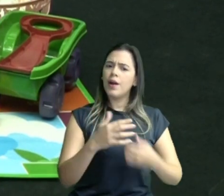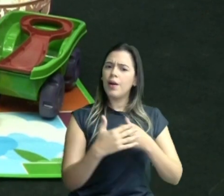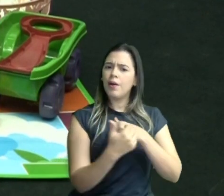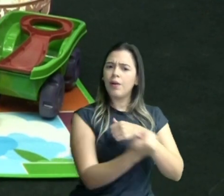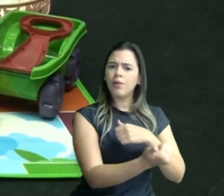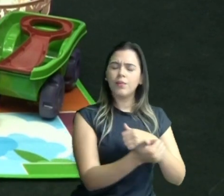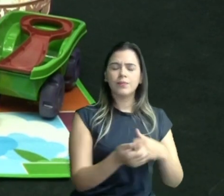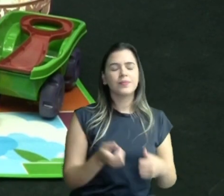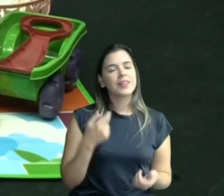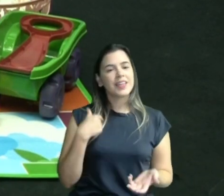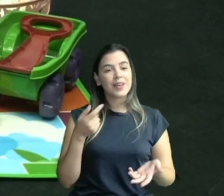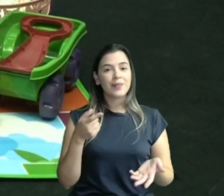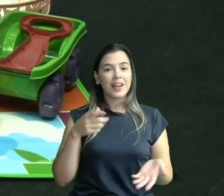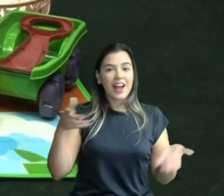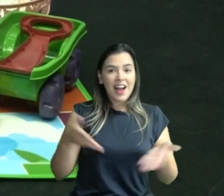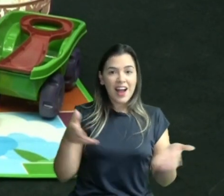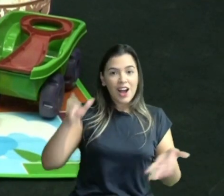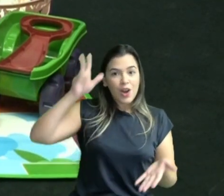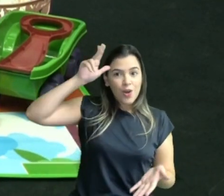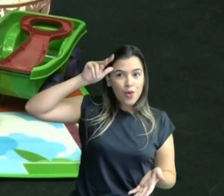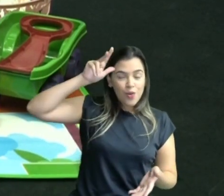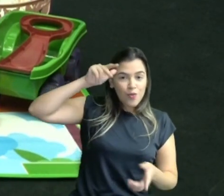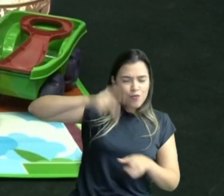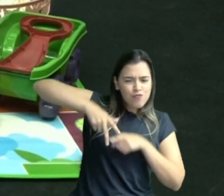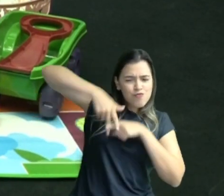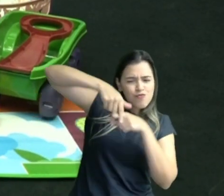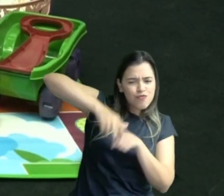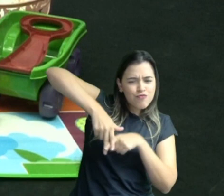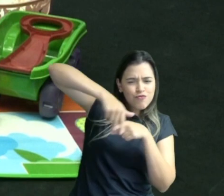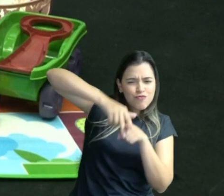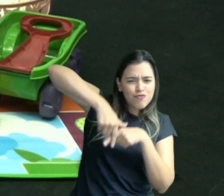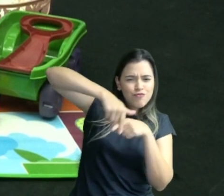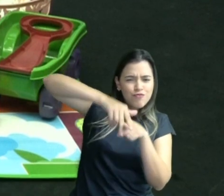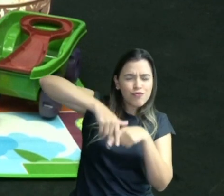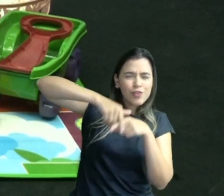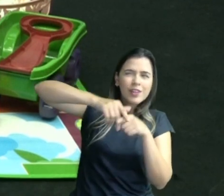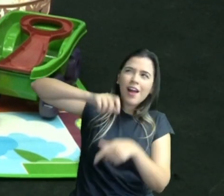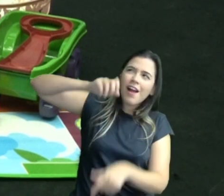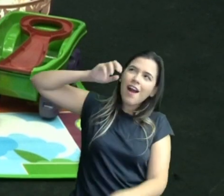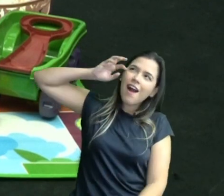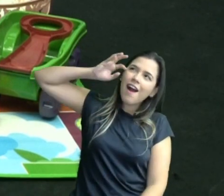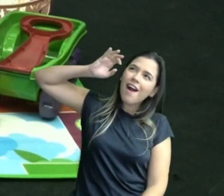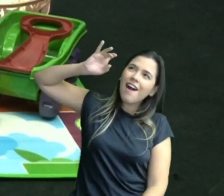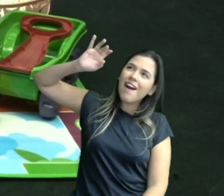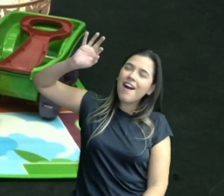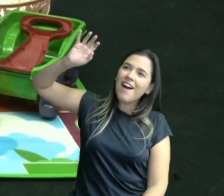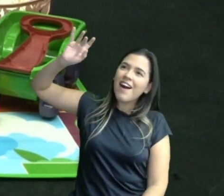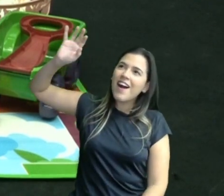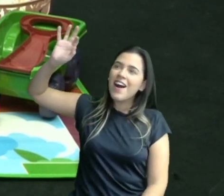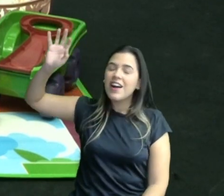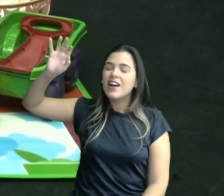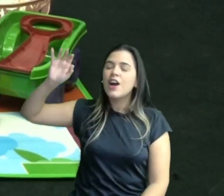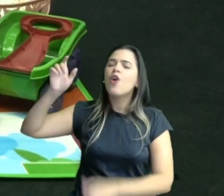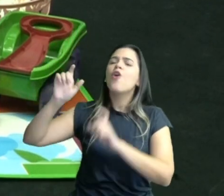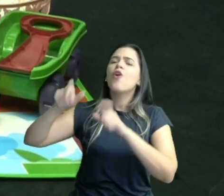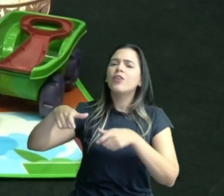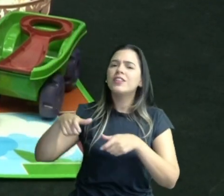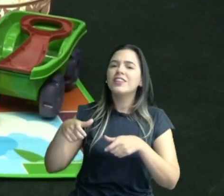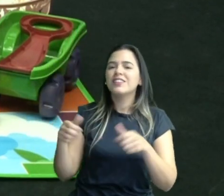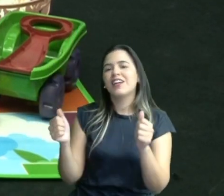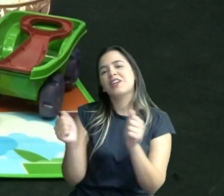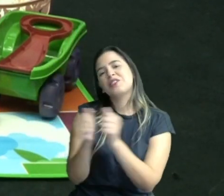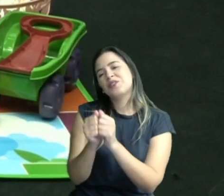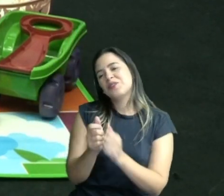quem me dera ter agora um cavalo de Vento para dar um galopinho Onde está meu pensamento e meu pensamento está com você